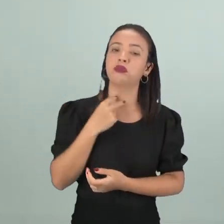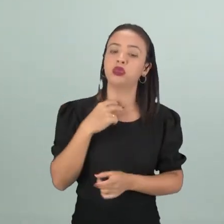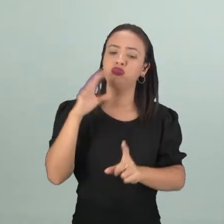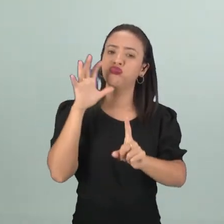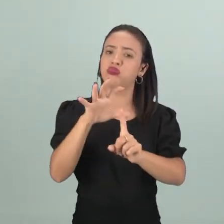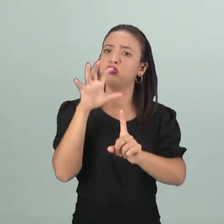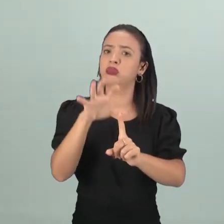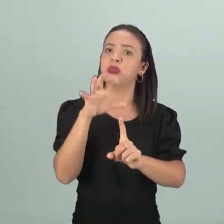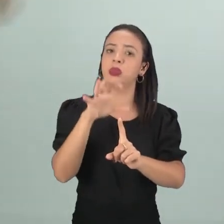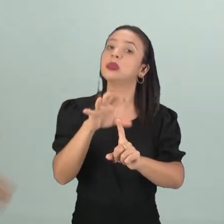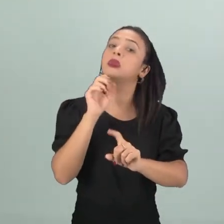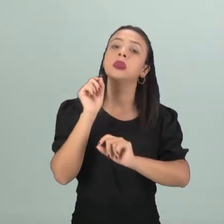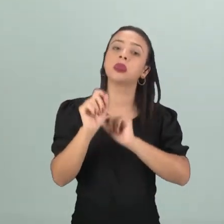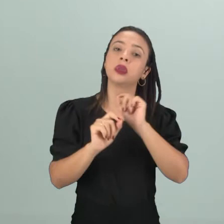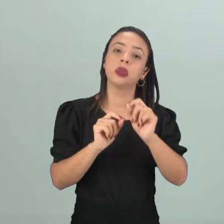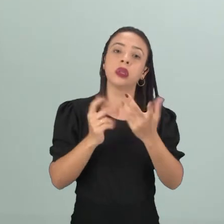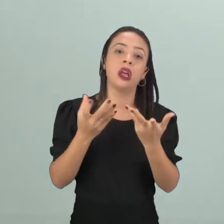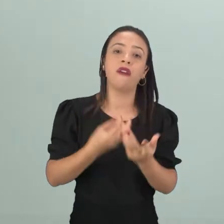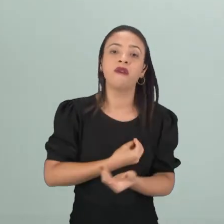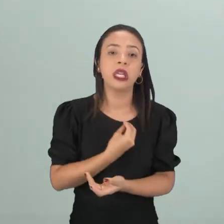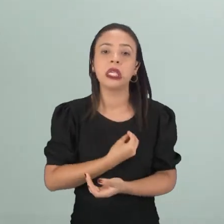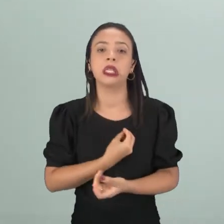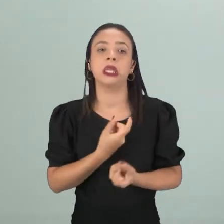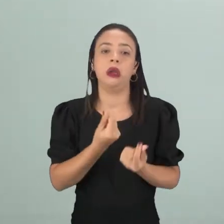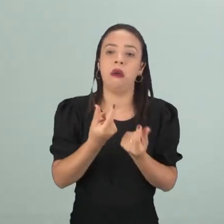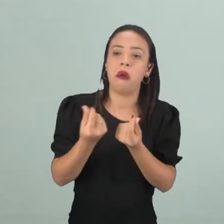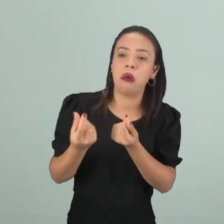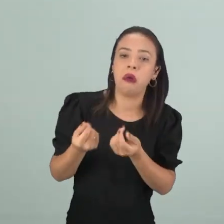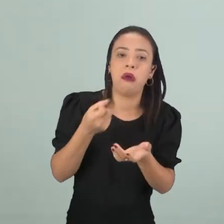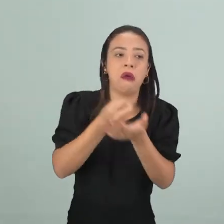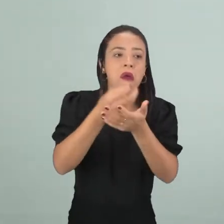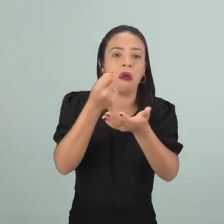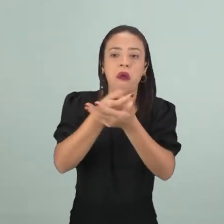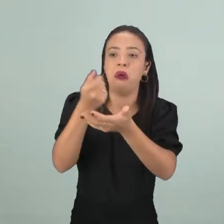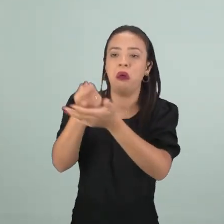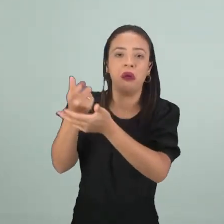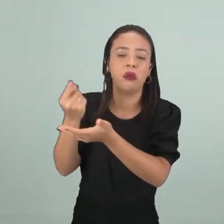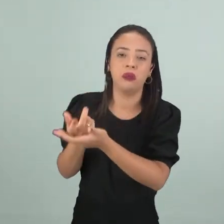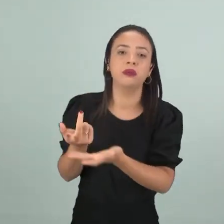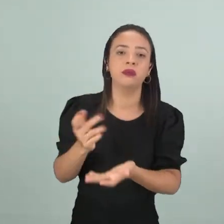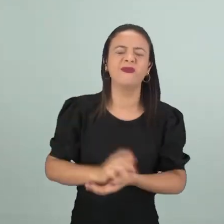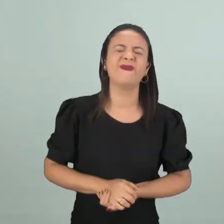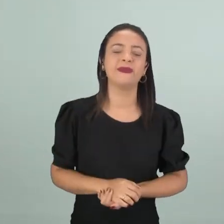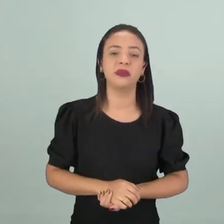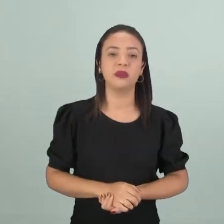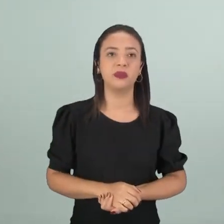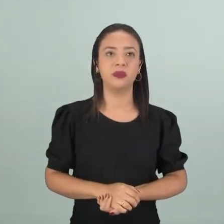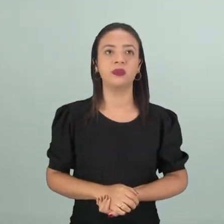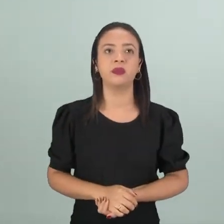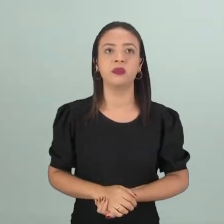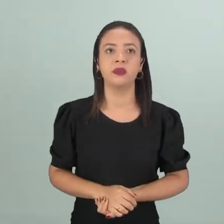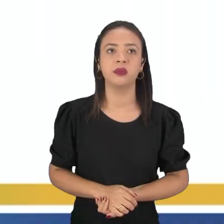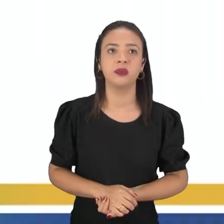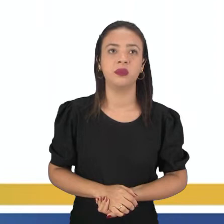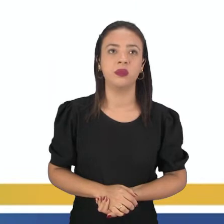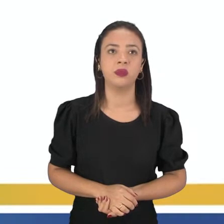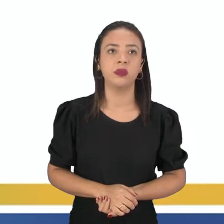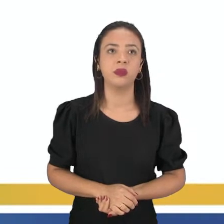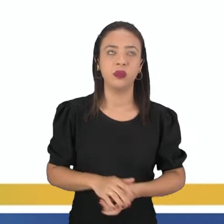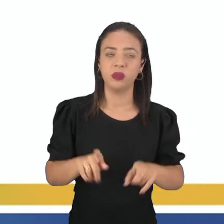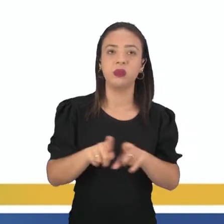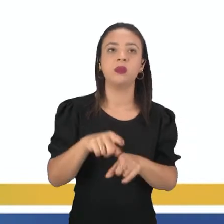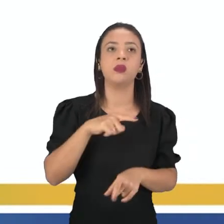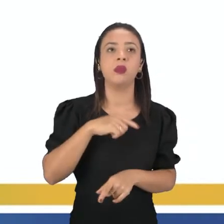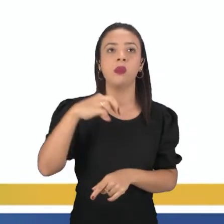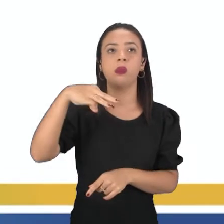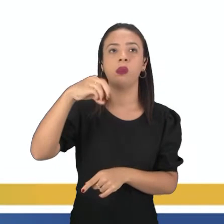influenciar nas práticas mercantilistas e comerciais, enfim. Era isso que o Adam Smith basicamente defendia. Continuando, a gente